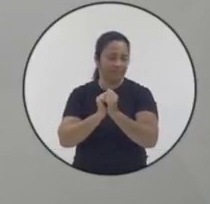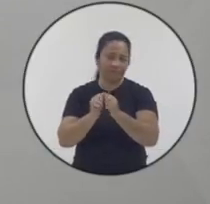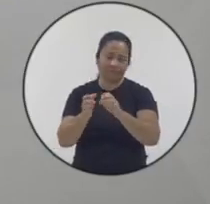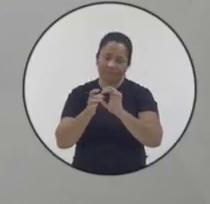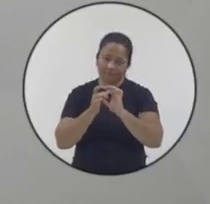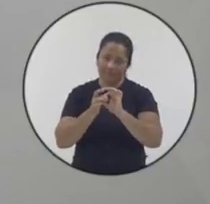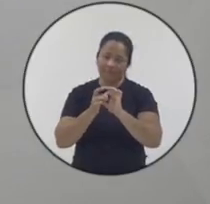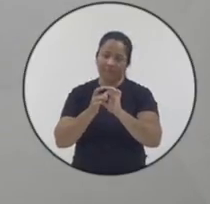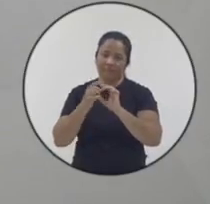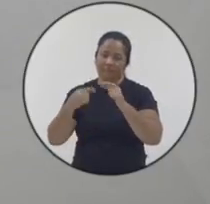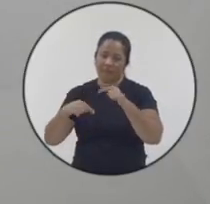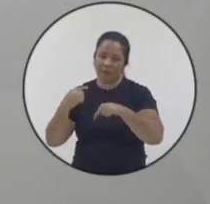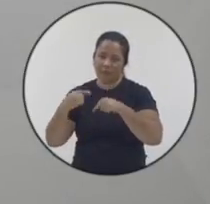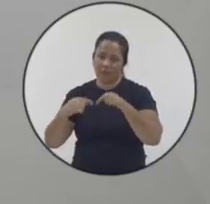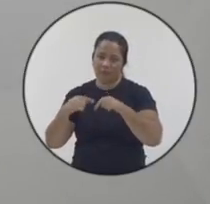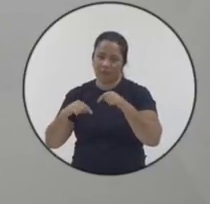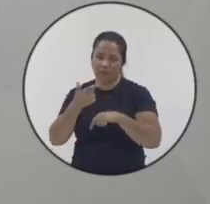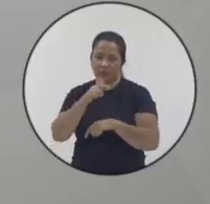né? Muitas outras...